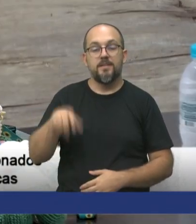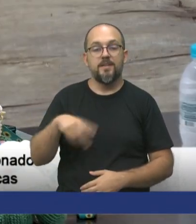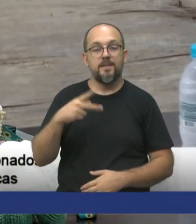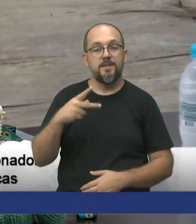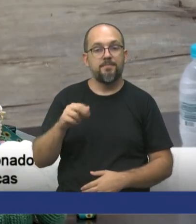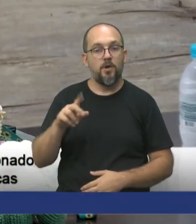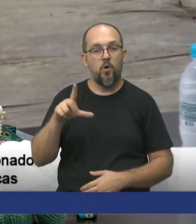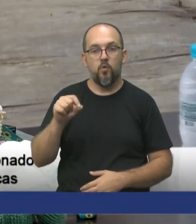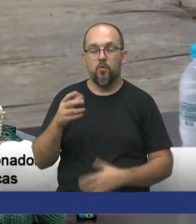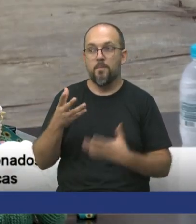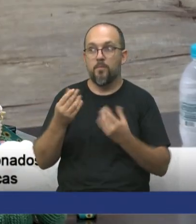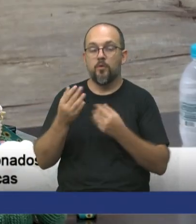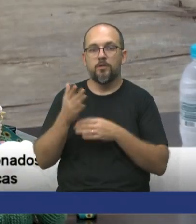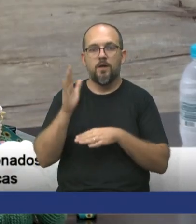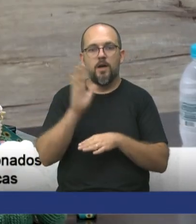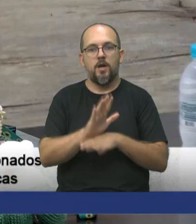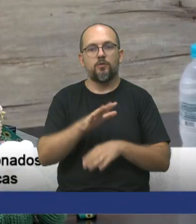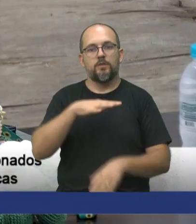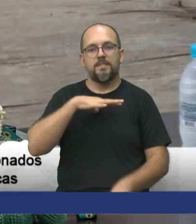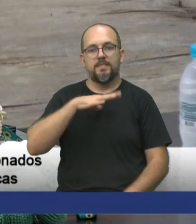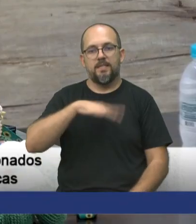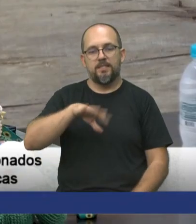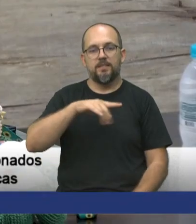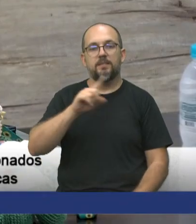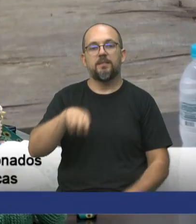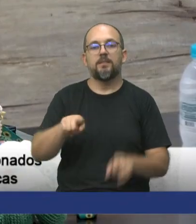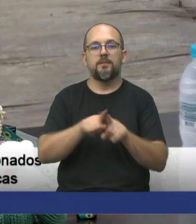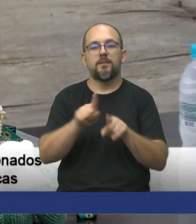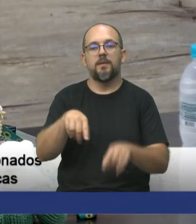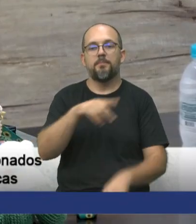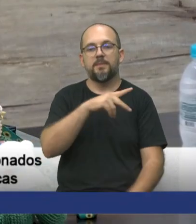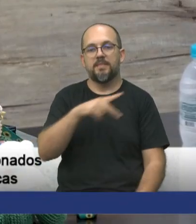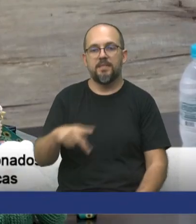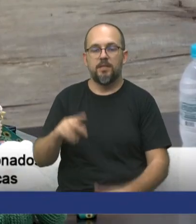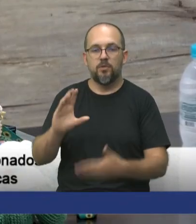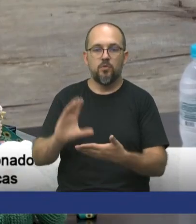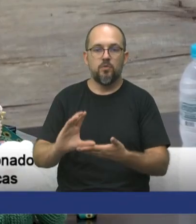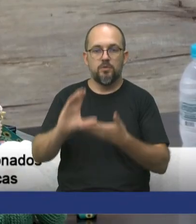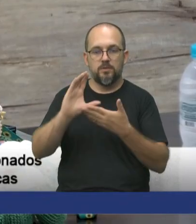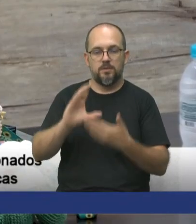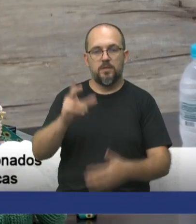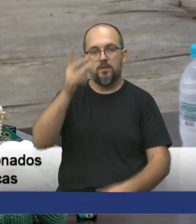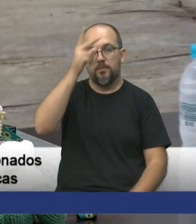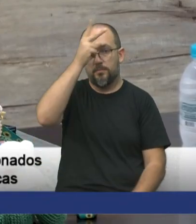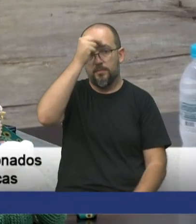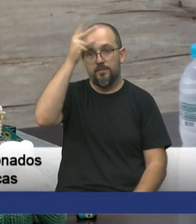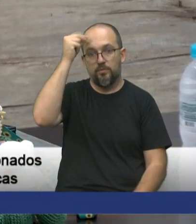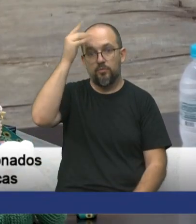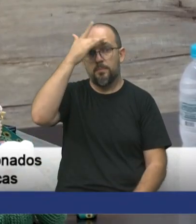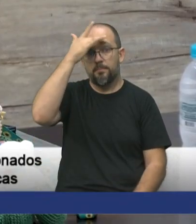ganho para a nossa cidade, preside também o Conselho Municipal da Pessoa com Deficiência.